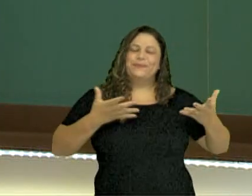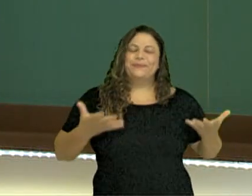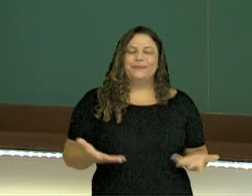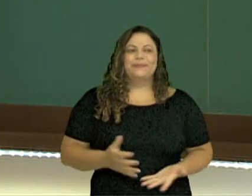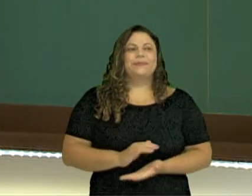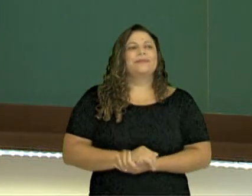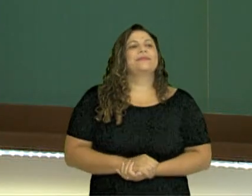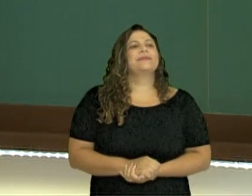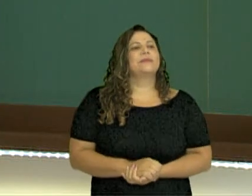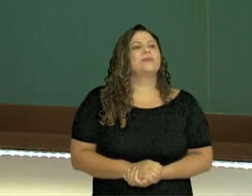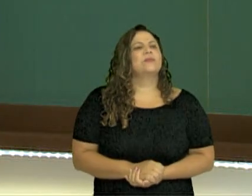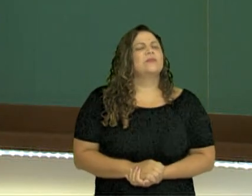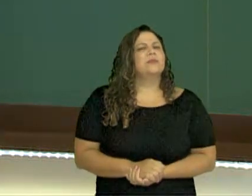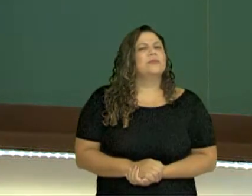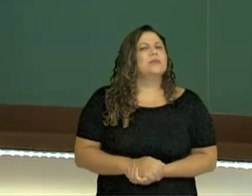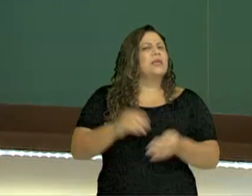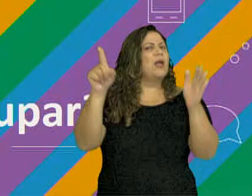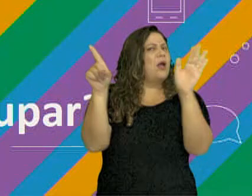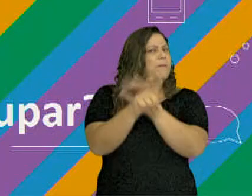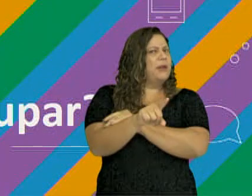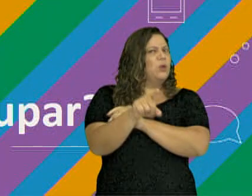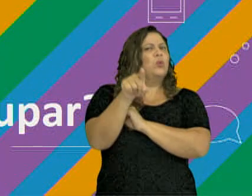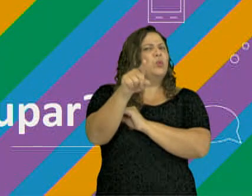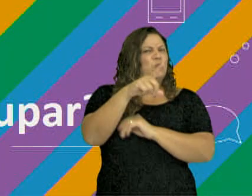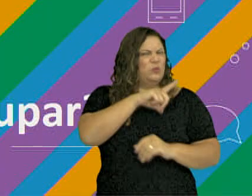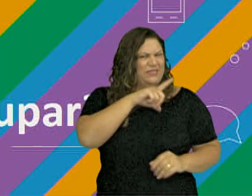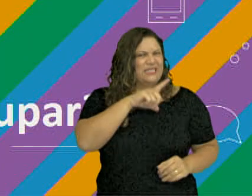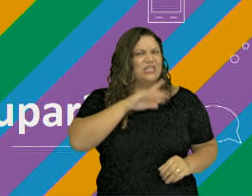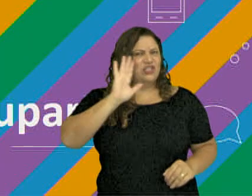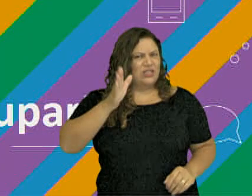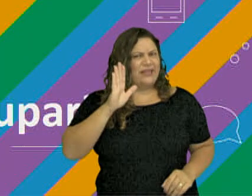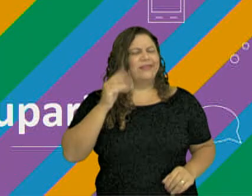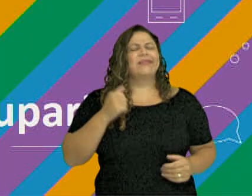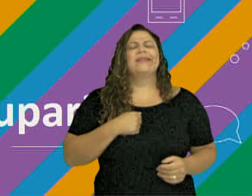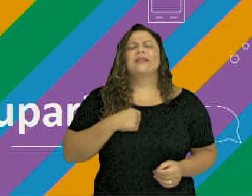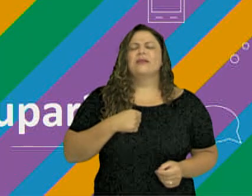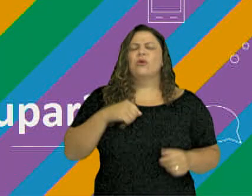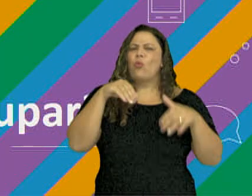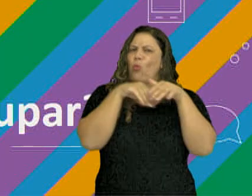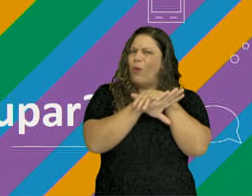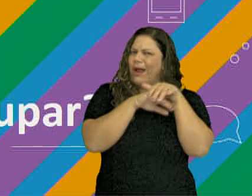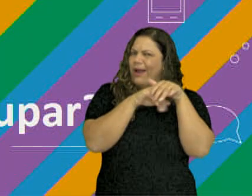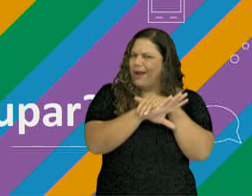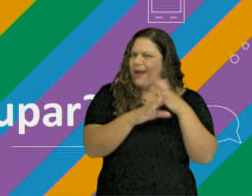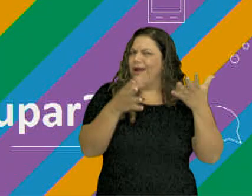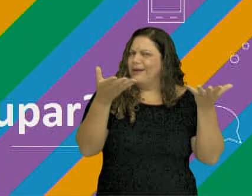dia a dia. Agora vem uma pergunta para vocês. Vocês têm já hábito de poupar?